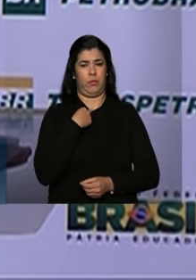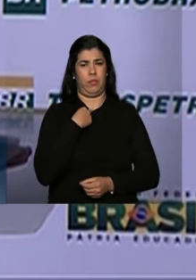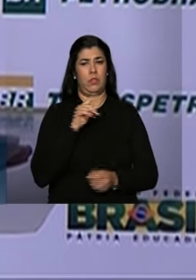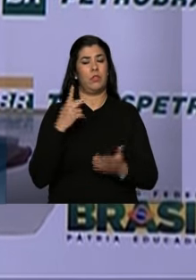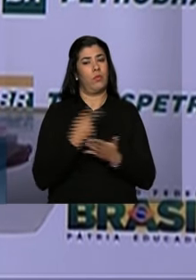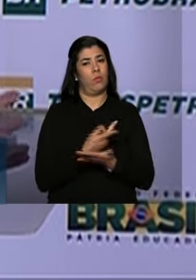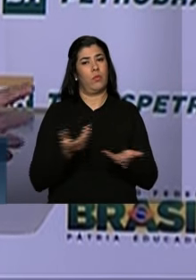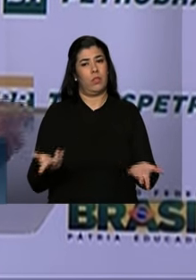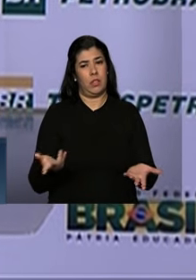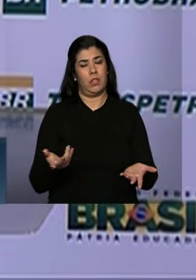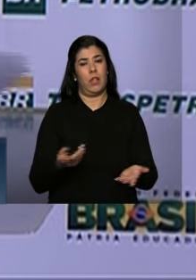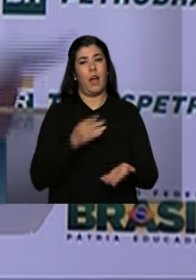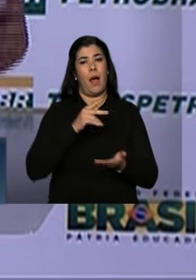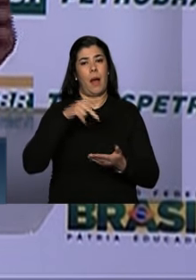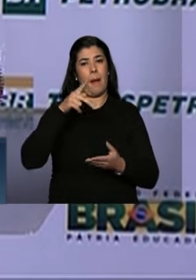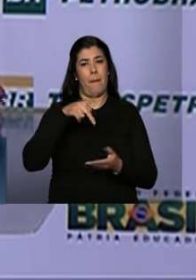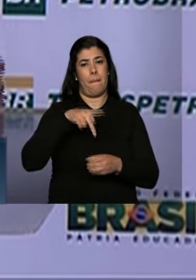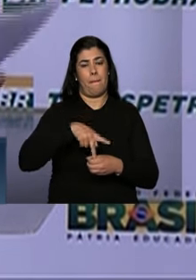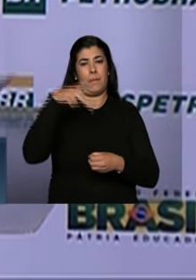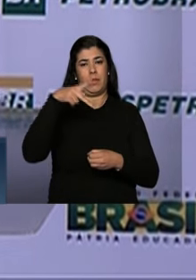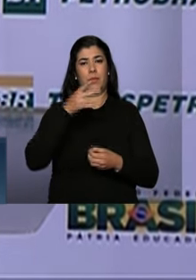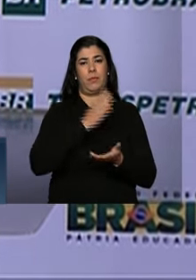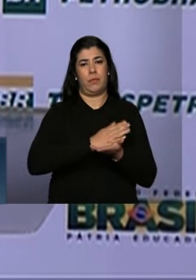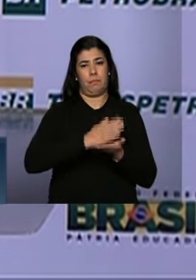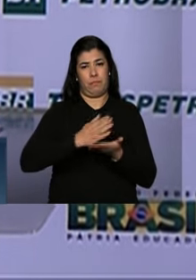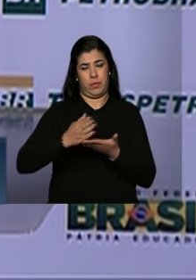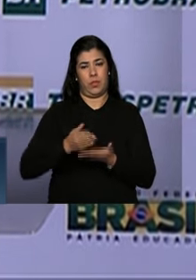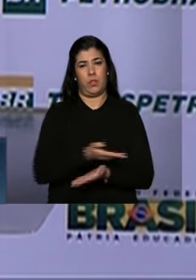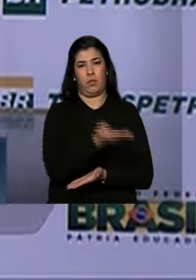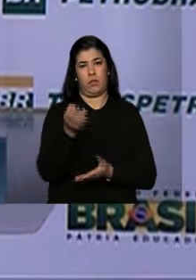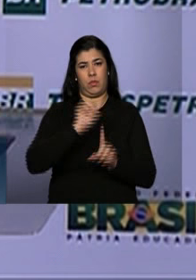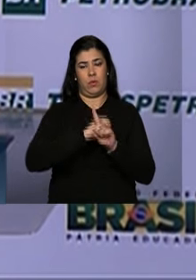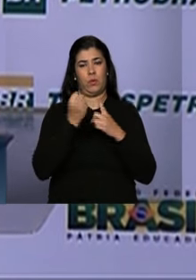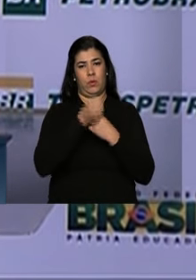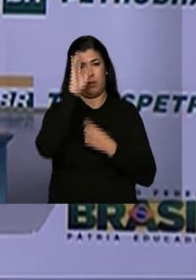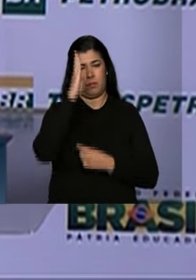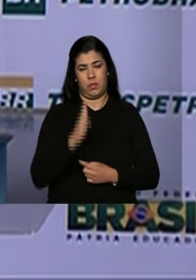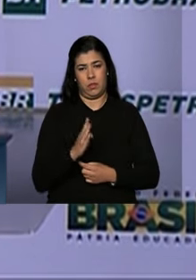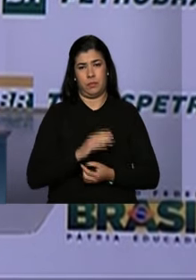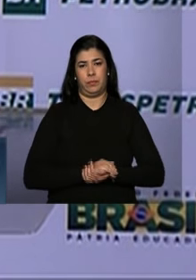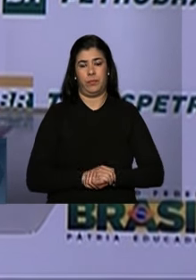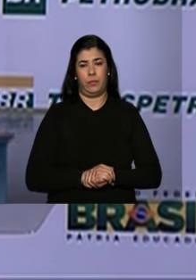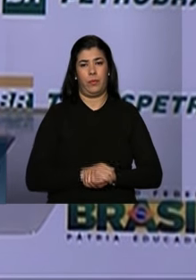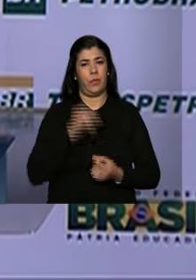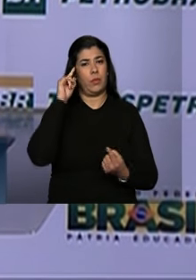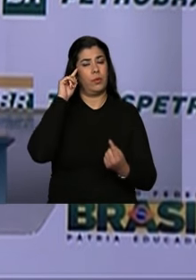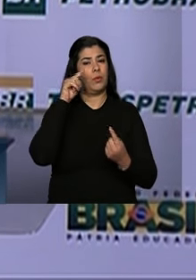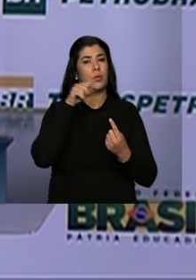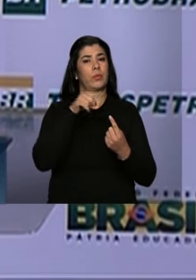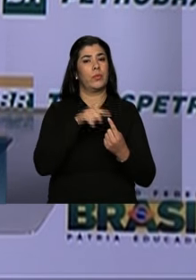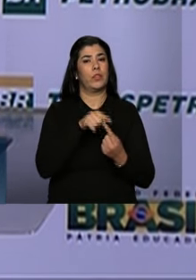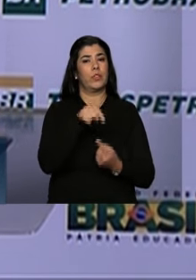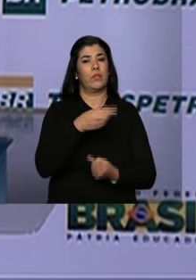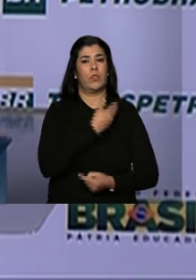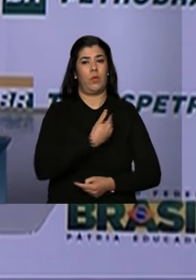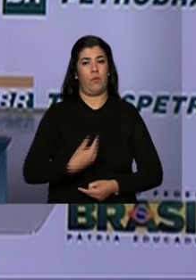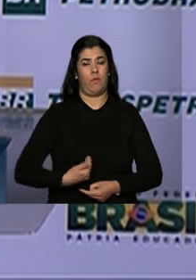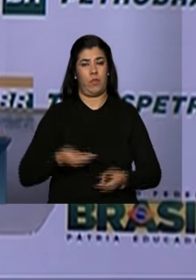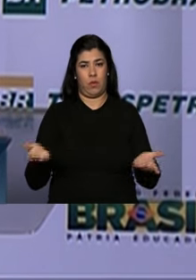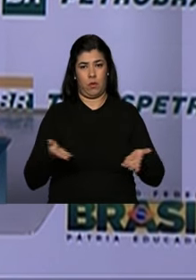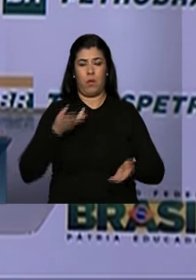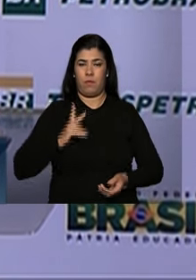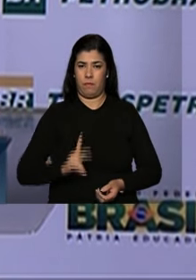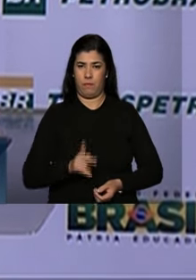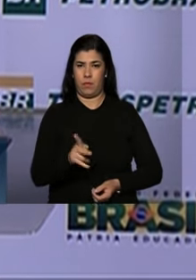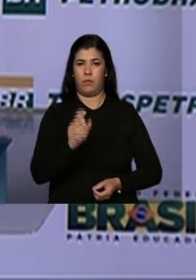que acontece com a Petrobras no caso do modelo de partilha, que, do ponto de vista desse governo, vai ser